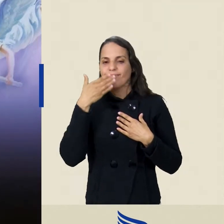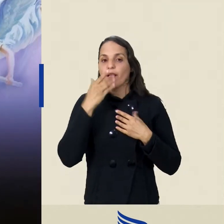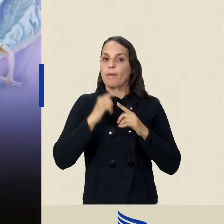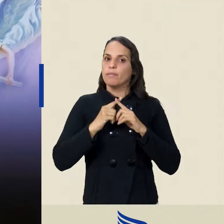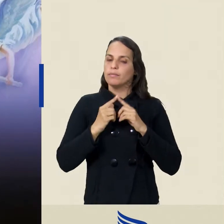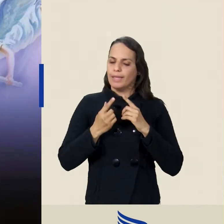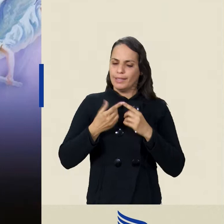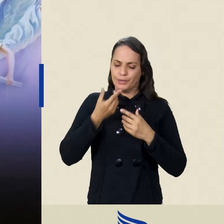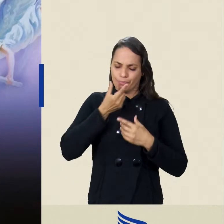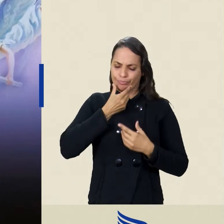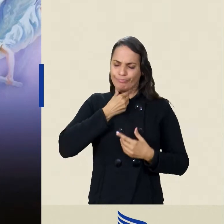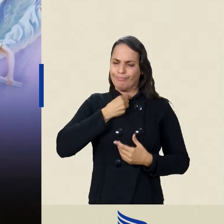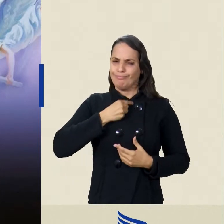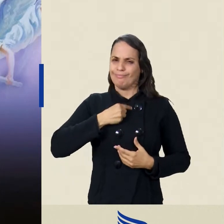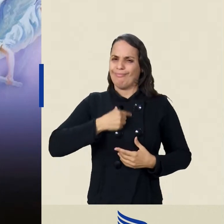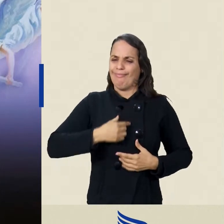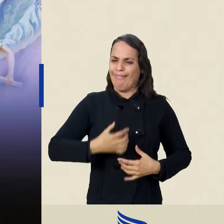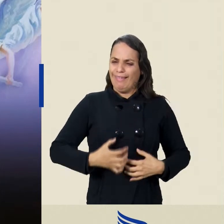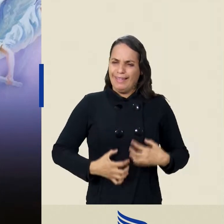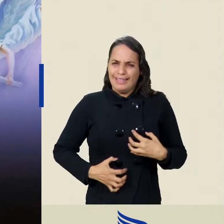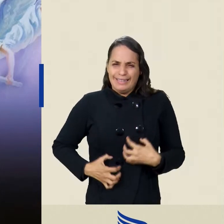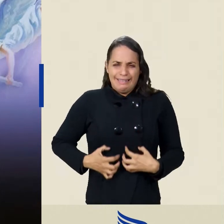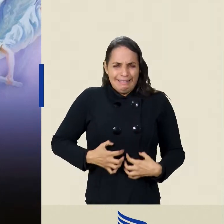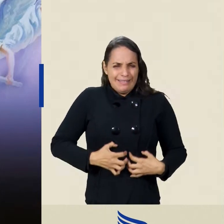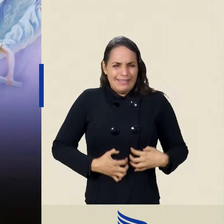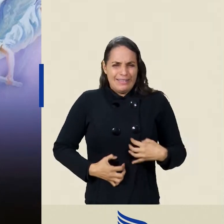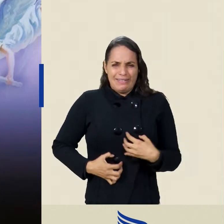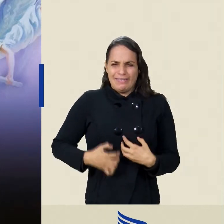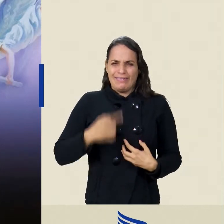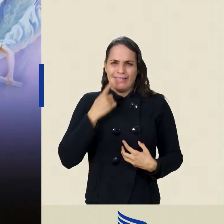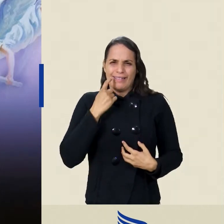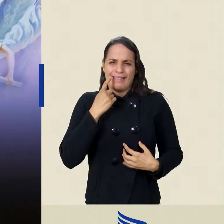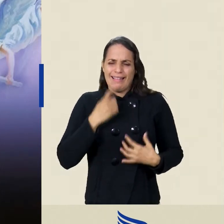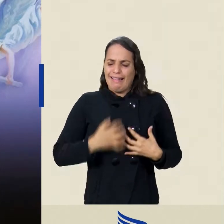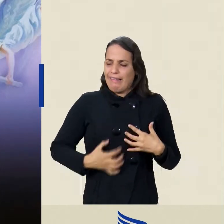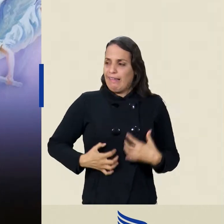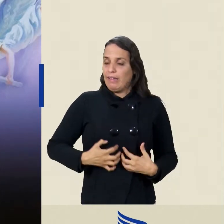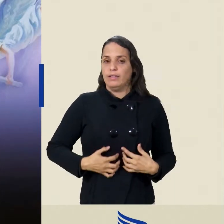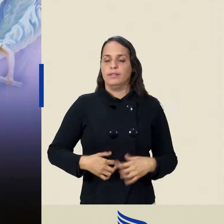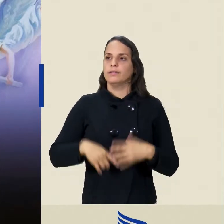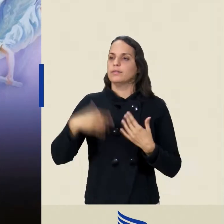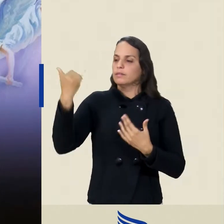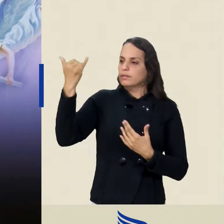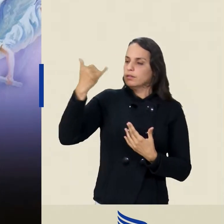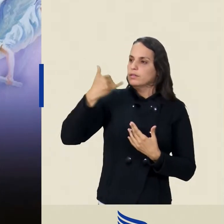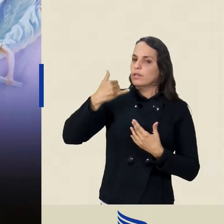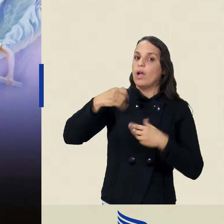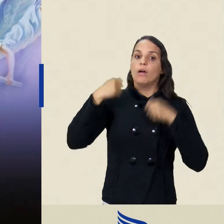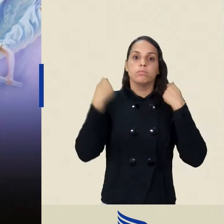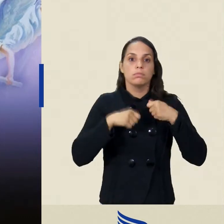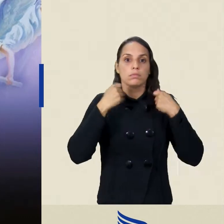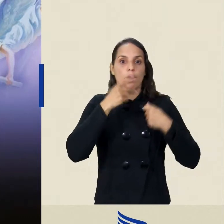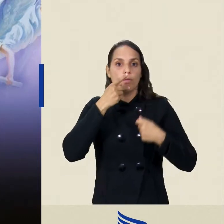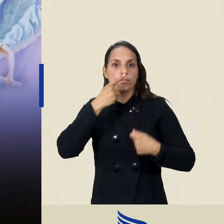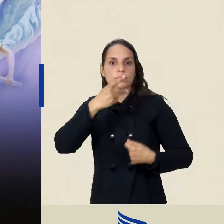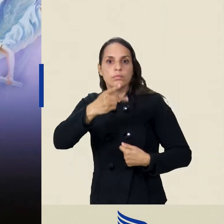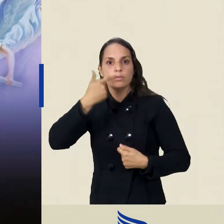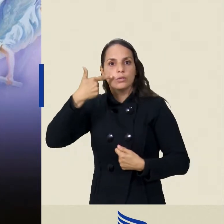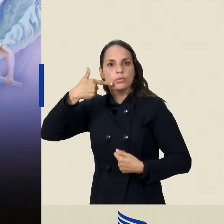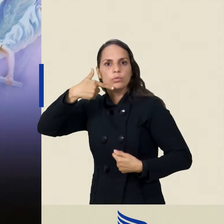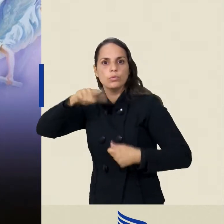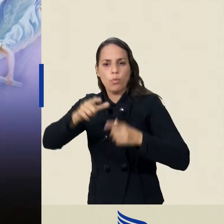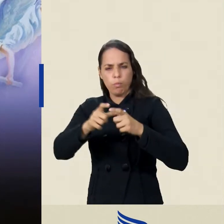havendo-o comido, o meu ventre ficou amargo. E ele disse-me: Importa que profetizes outra vez a